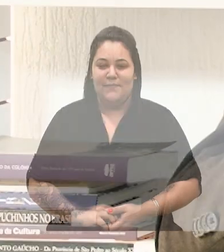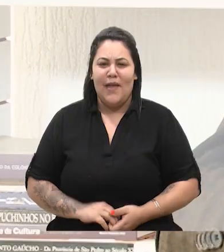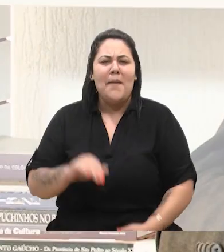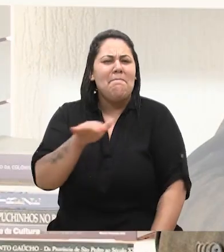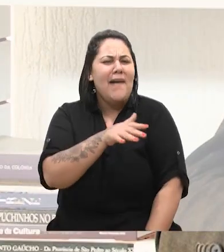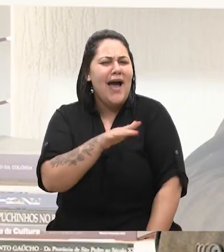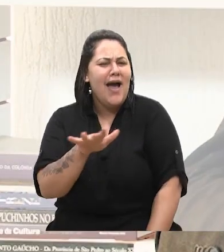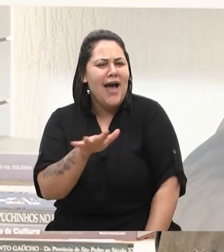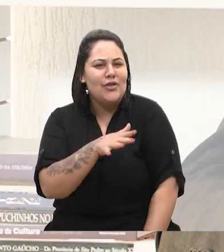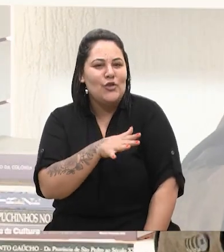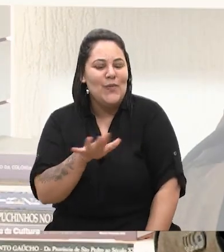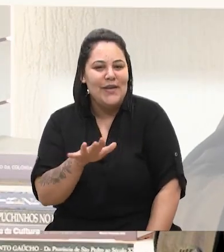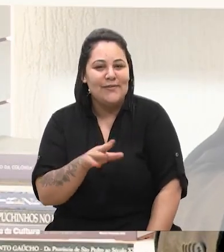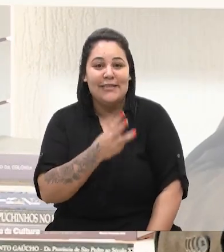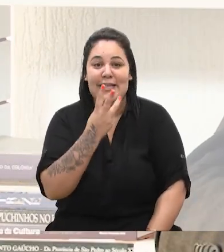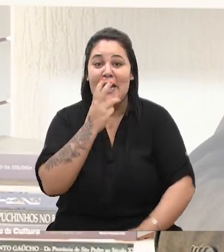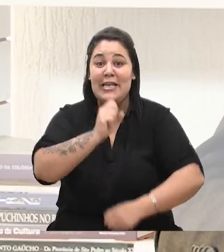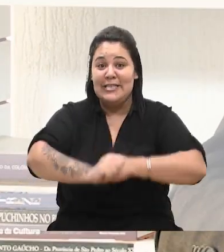Em aproximadamente